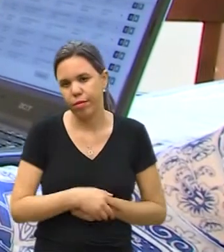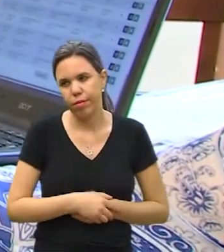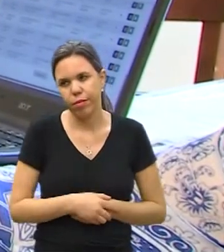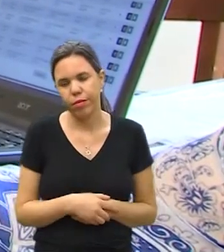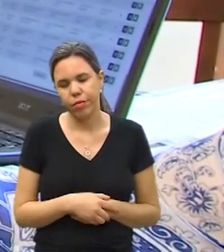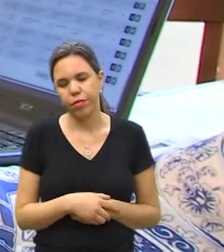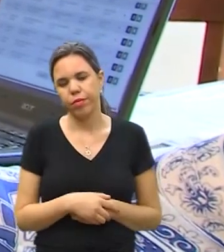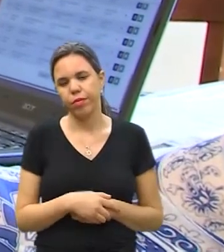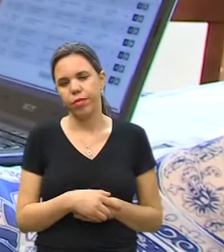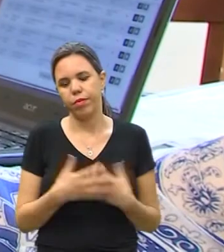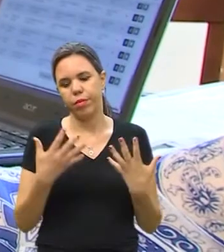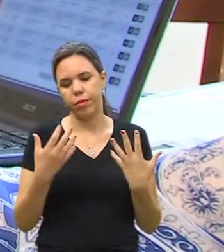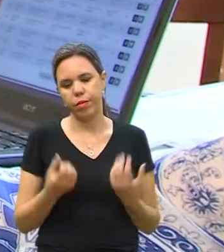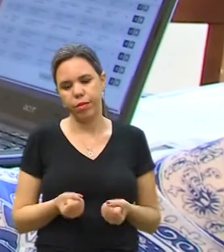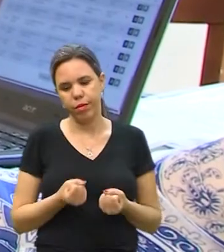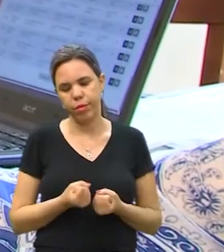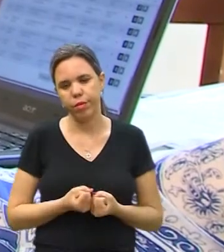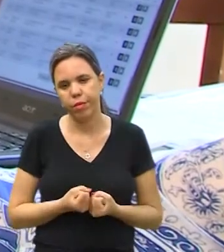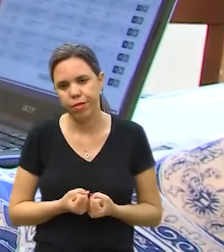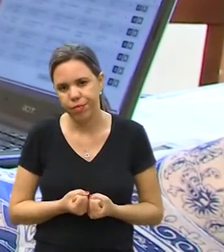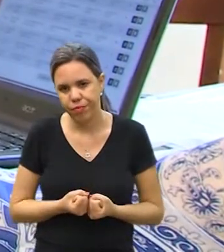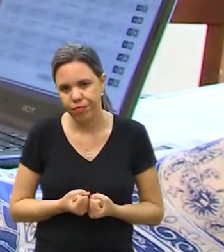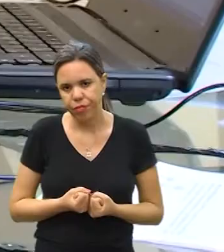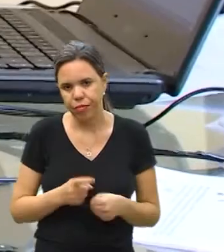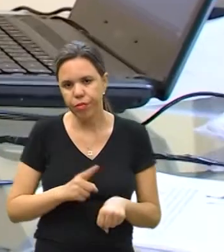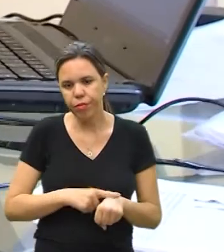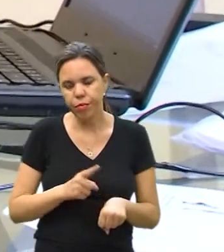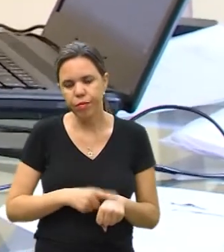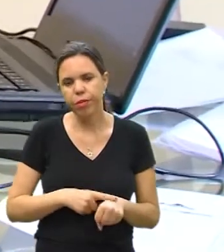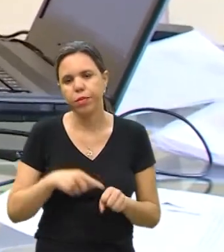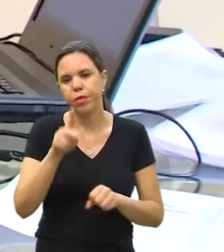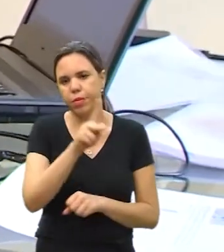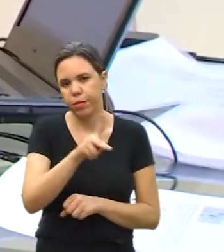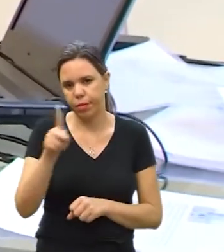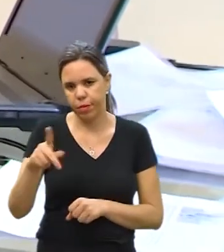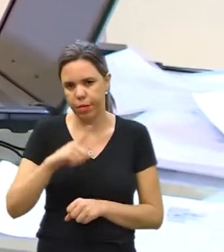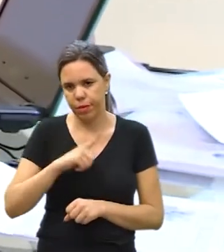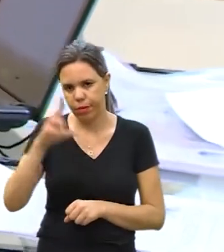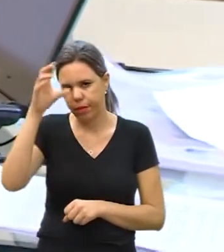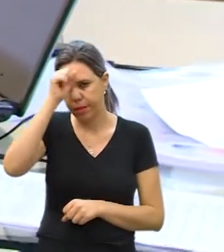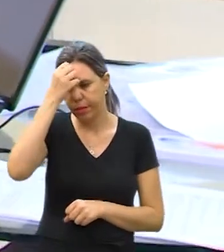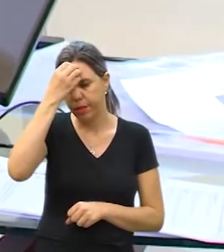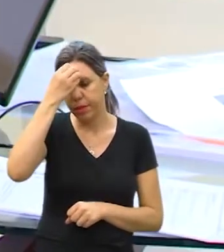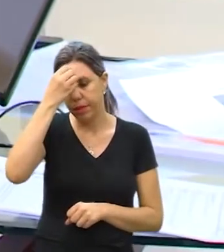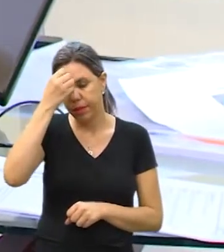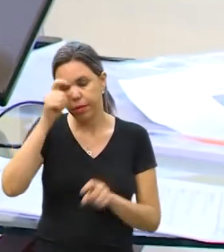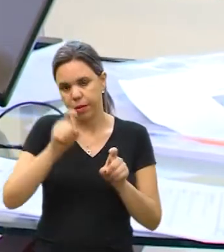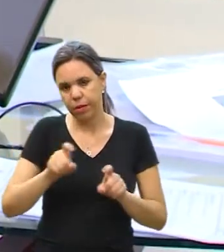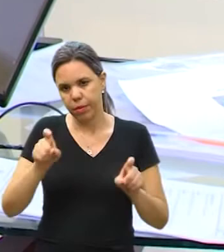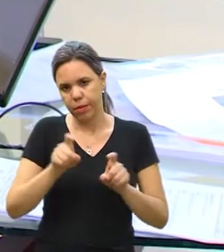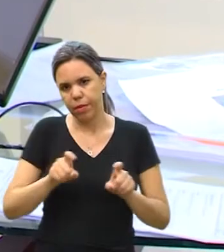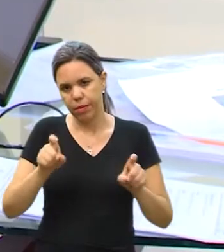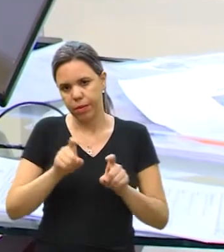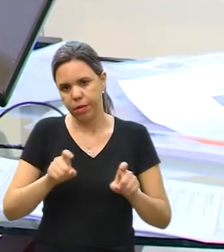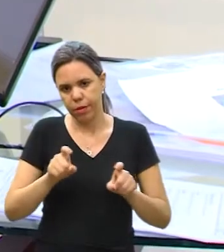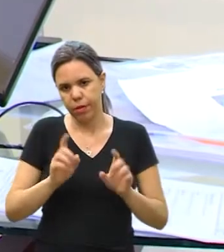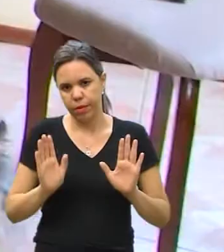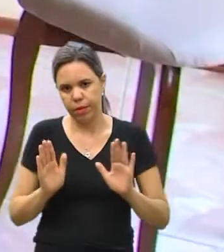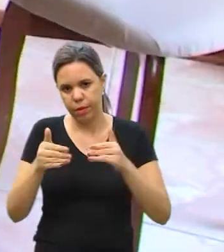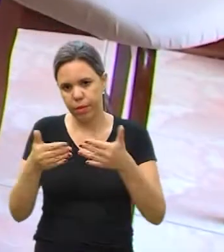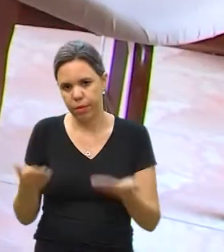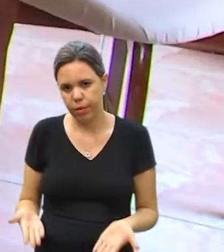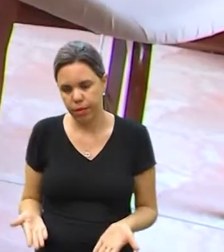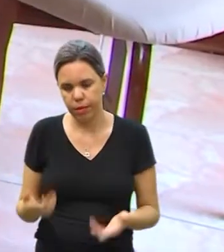entendeu? Aceitar esse momento. O professor teve que aprender a mexer no computador e a manter o